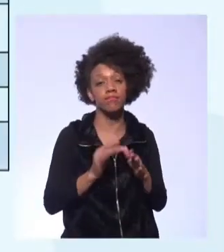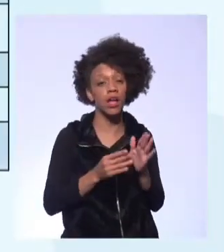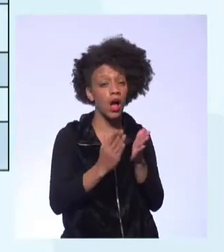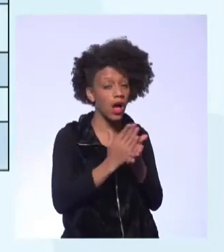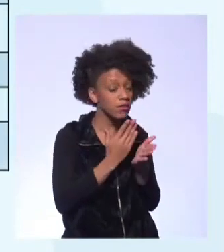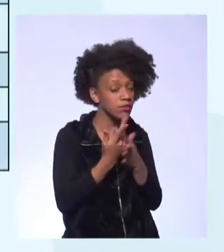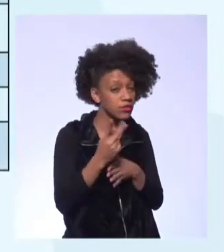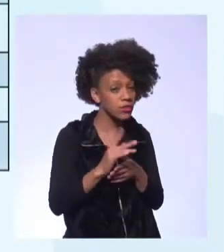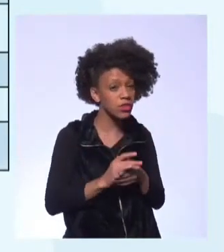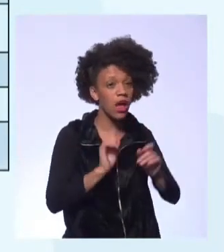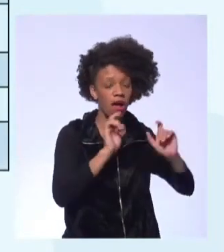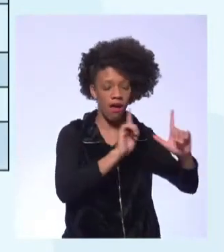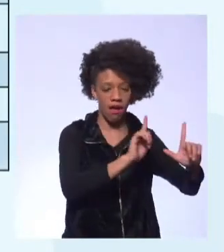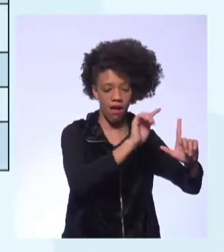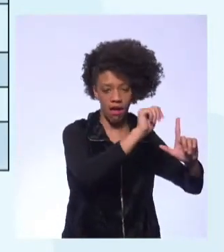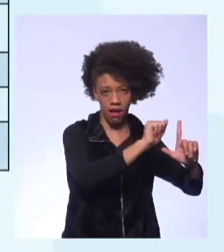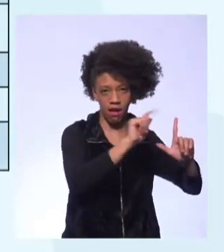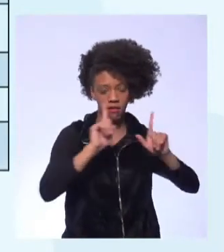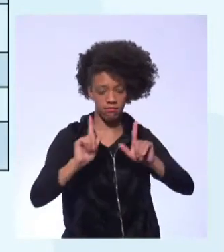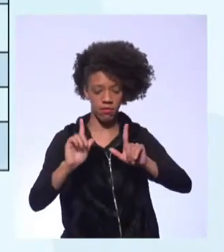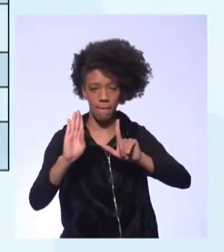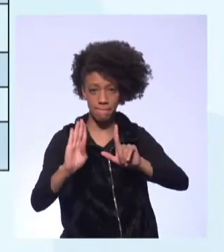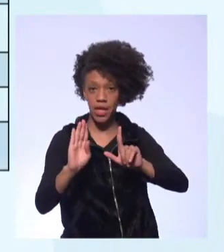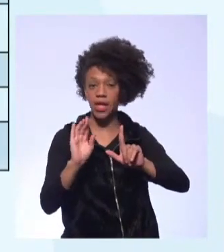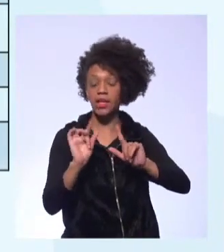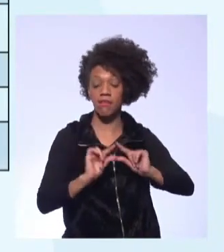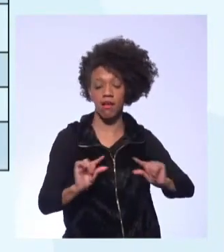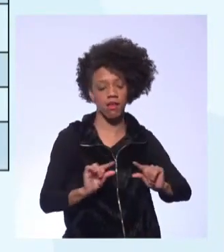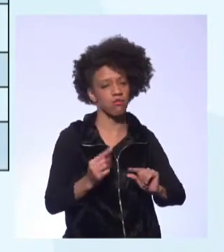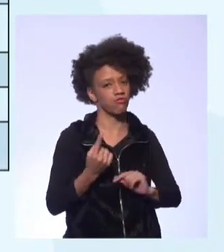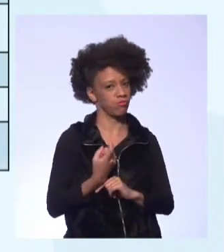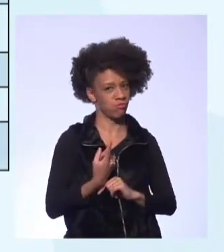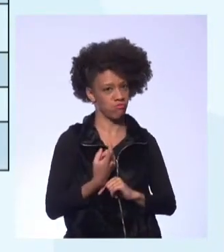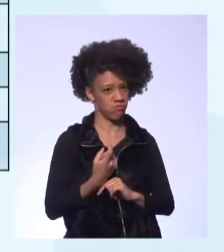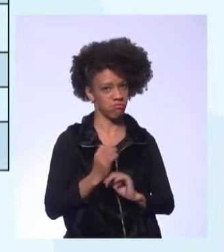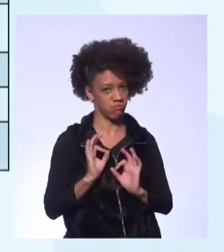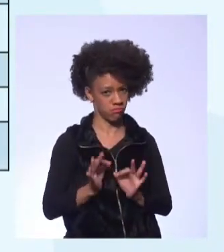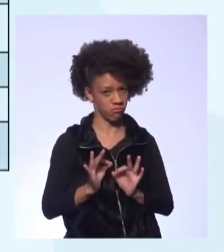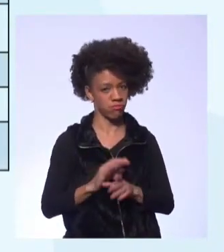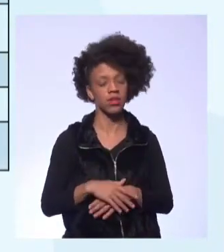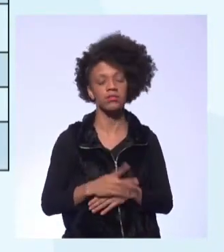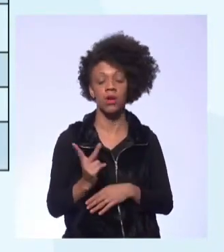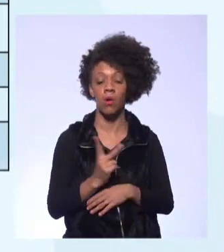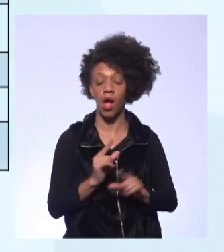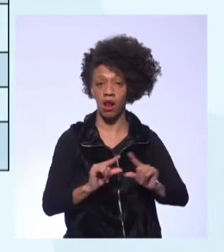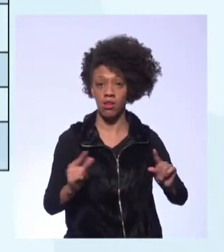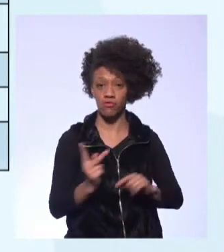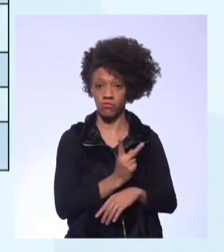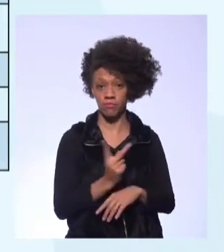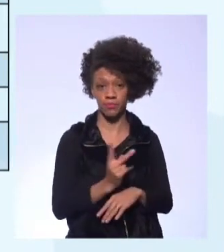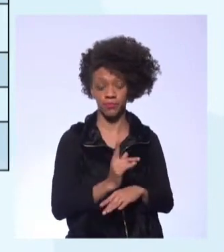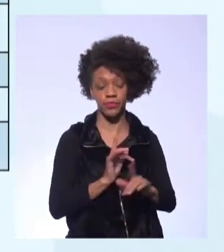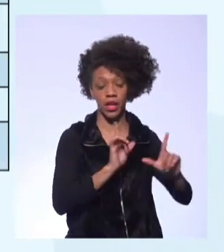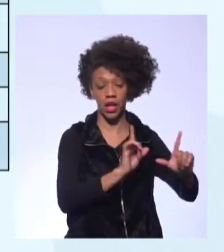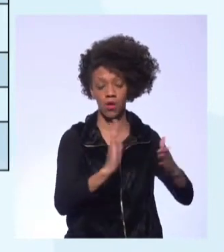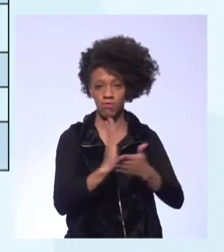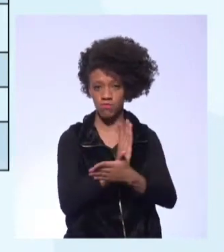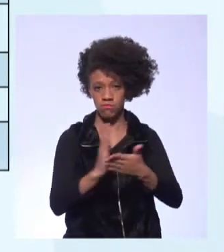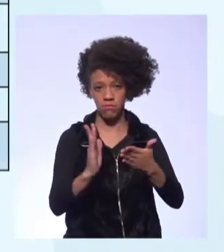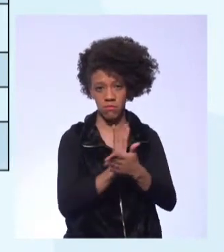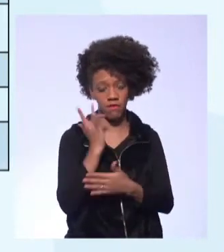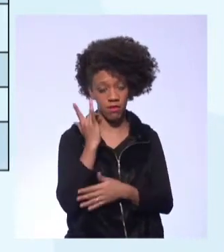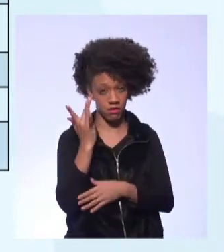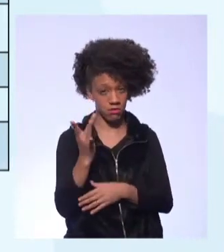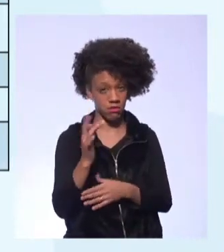e o B, um do lado do outro, e a legenda é uma só. Perfeito? Então, a legenda ela vale para os dois quadros. Eu separei para facilitar a